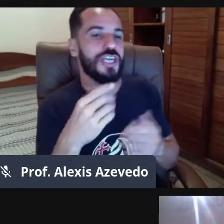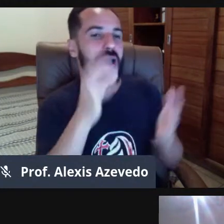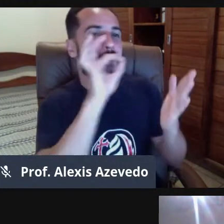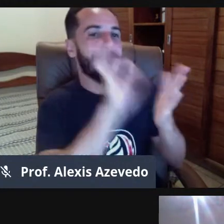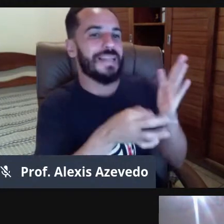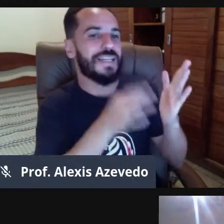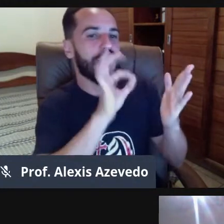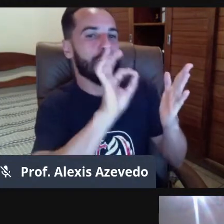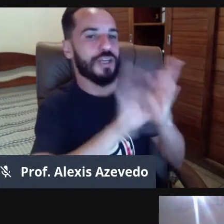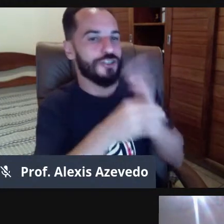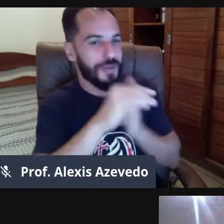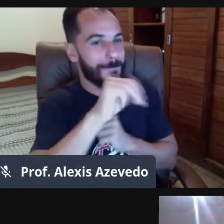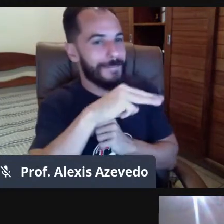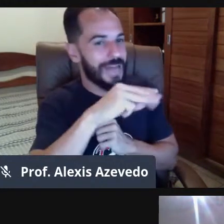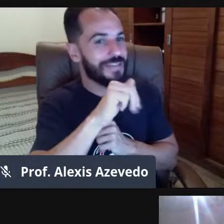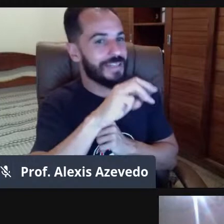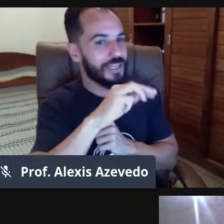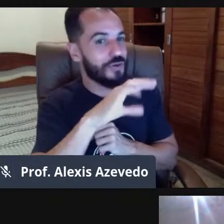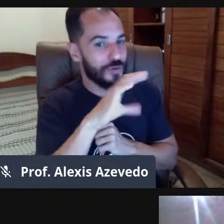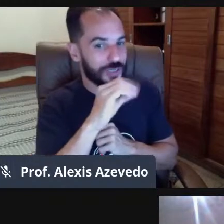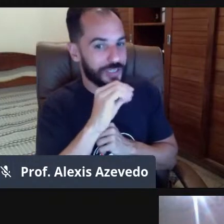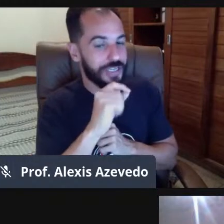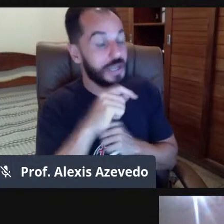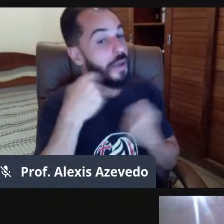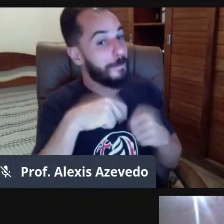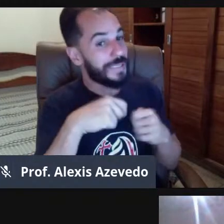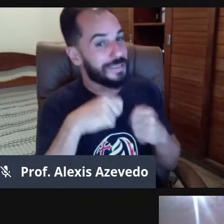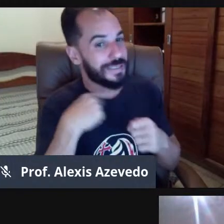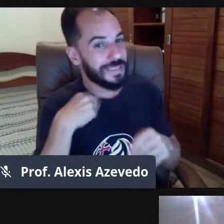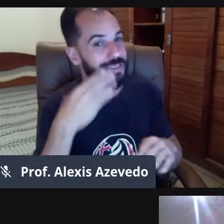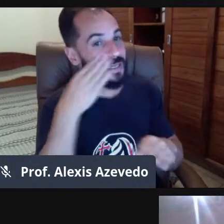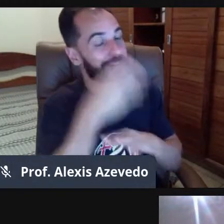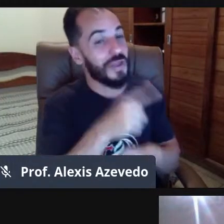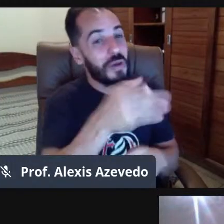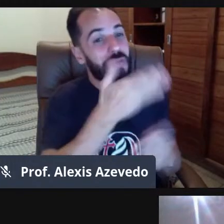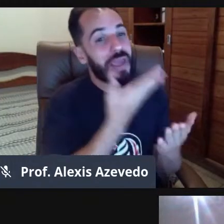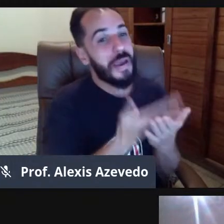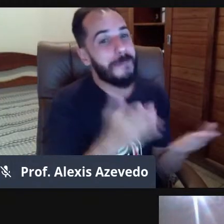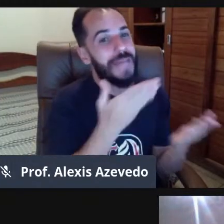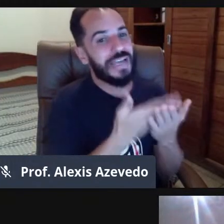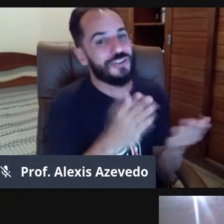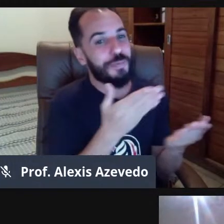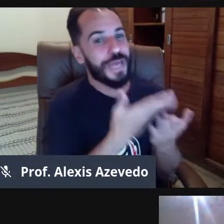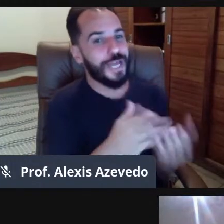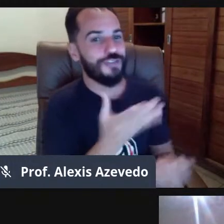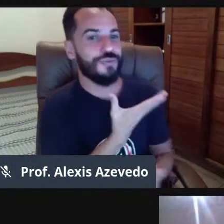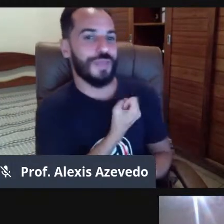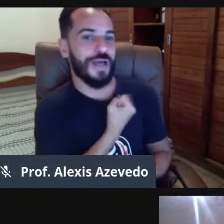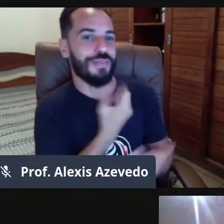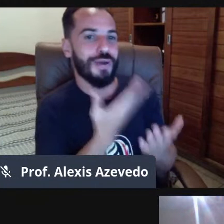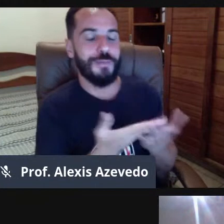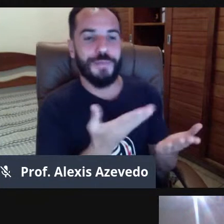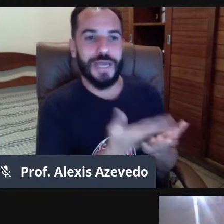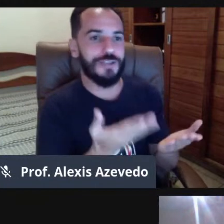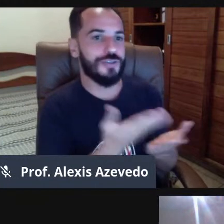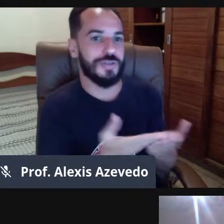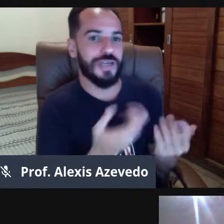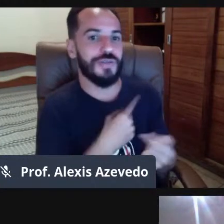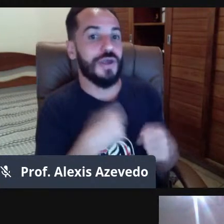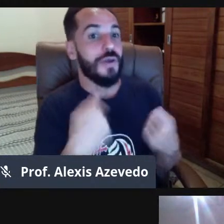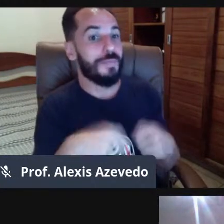que está em modo remoto e quando vê, perde muitos prazos, né? Então, nós vimos isso, infelizmente,